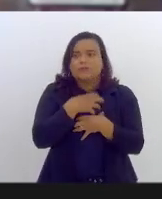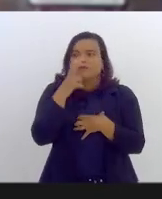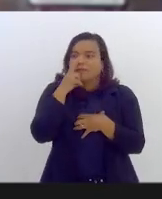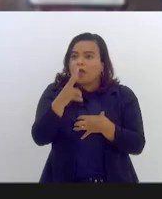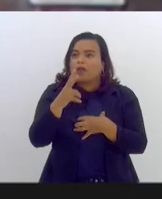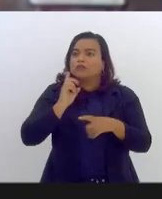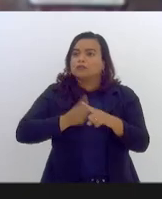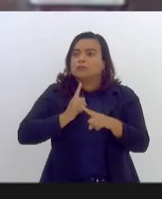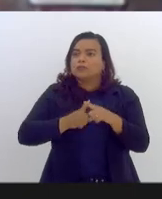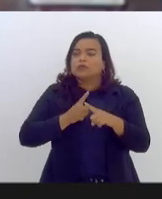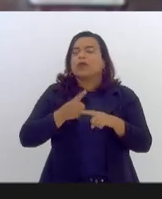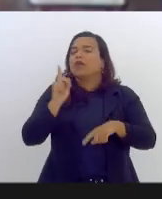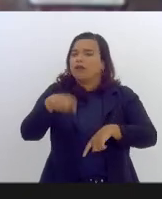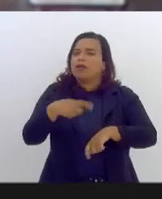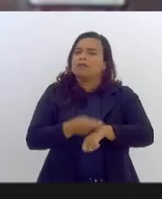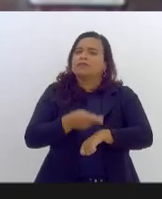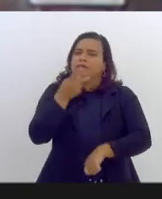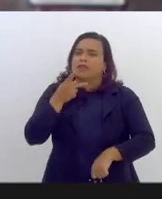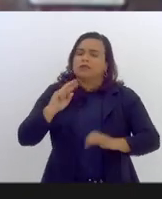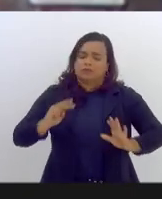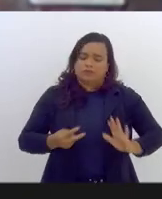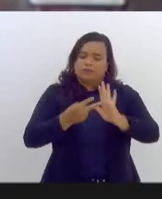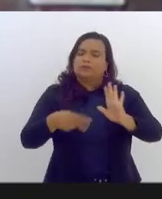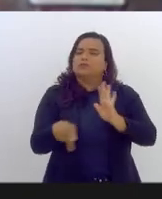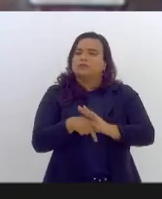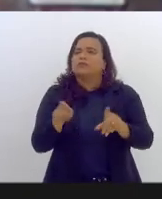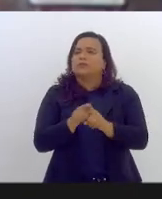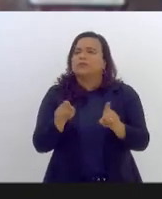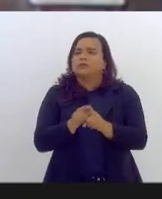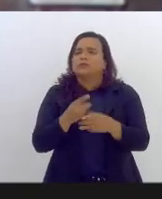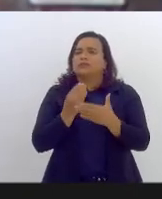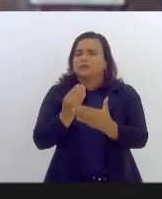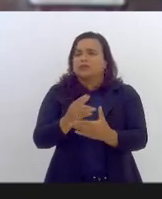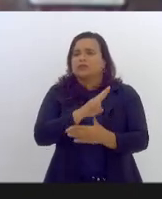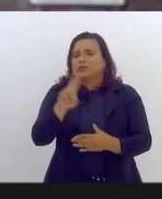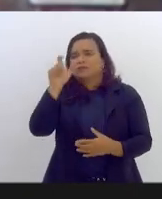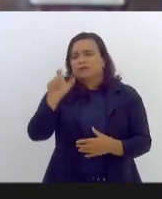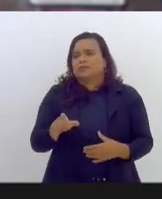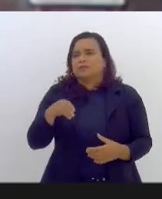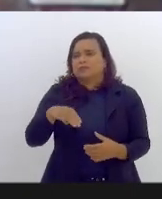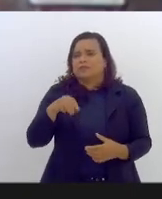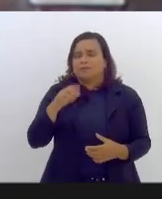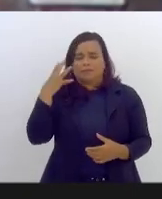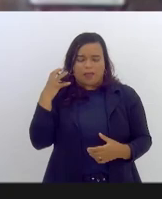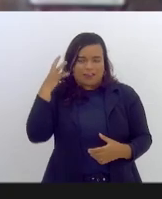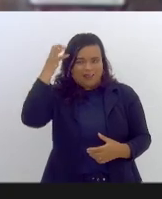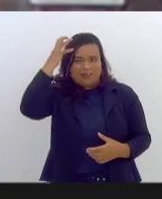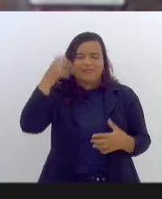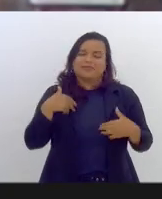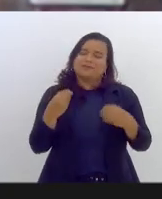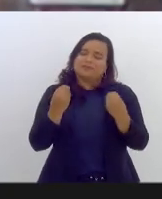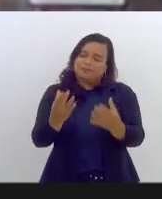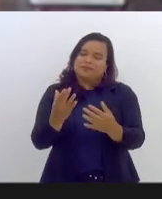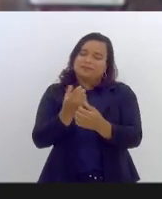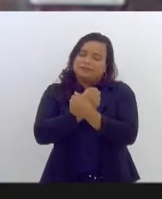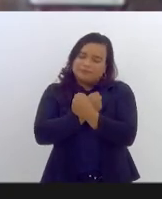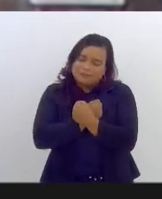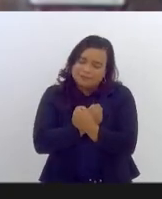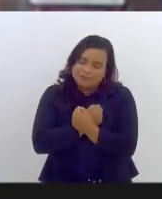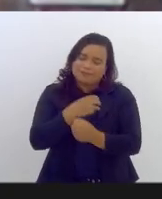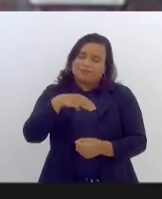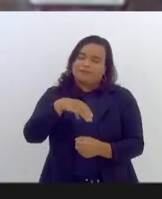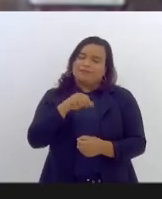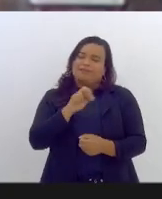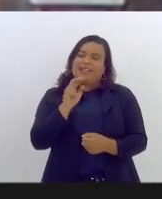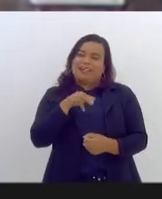ser uma premiação, um reconhecimento que leva o nome de Marielle. Estendo meu abraço a Marinete, a seu